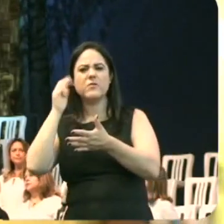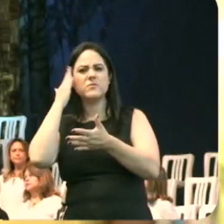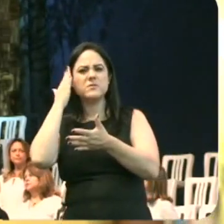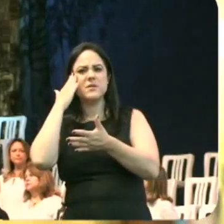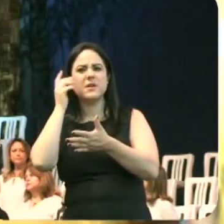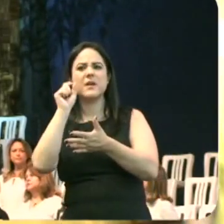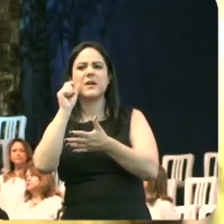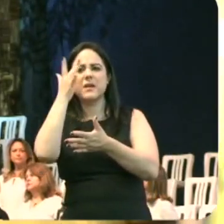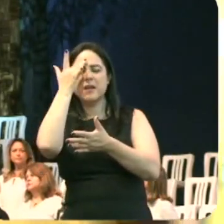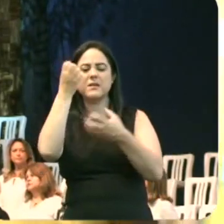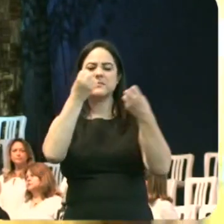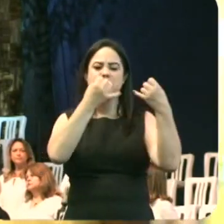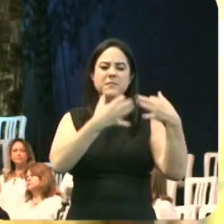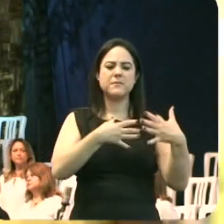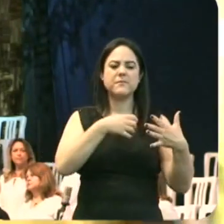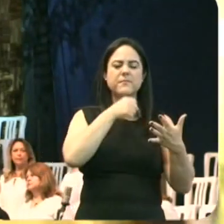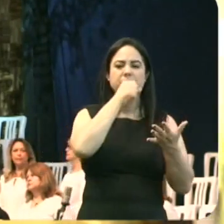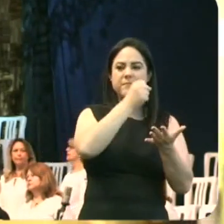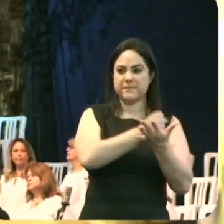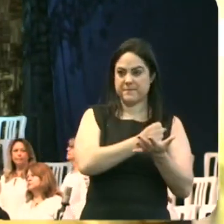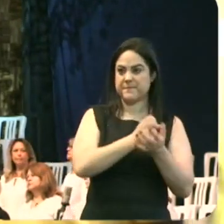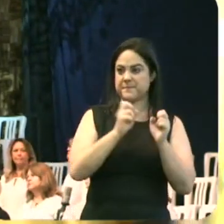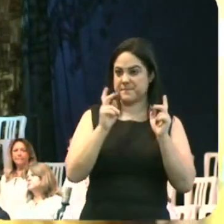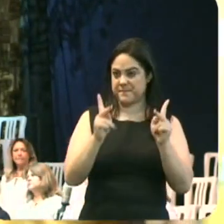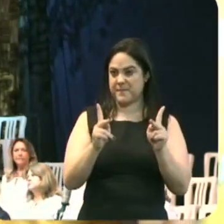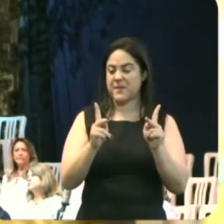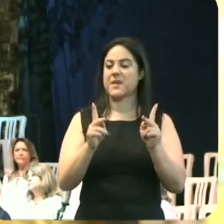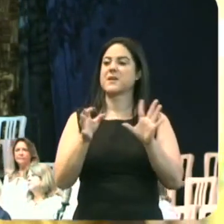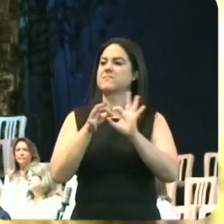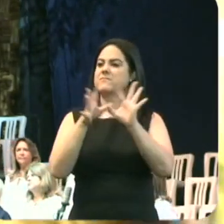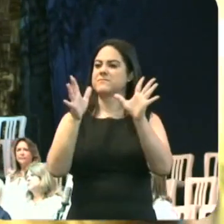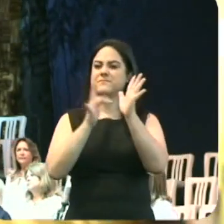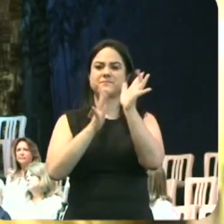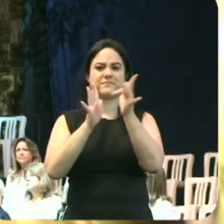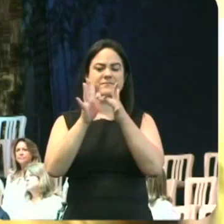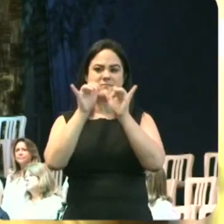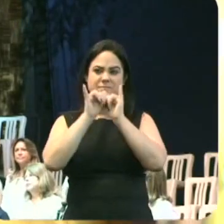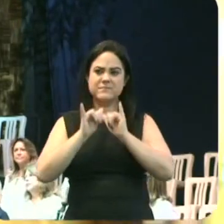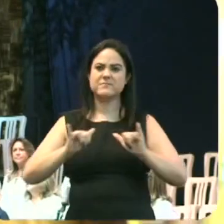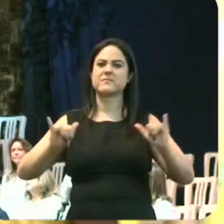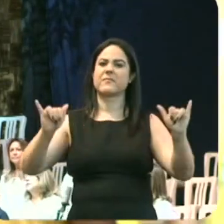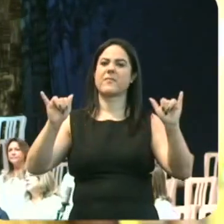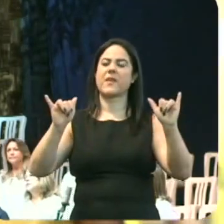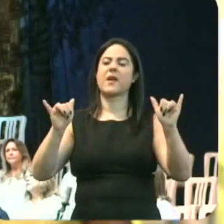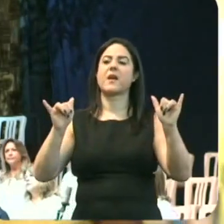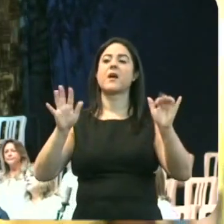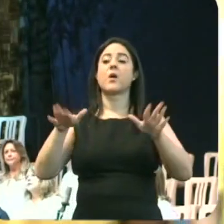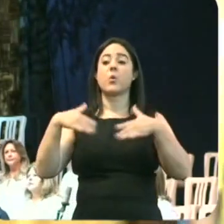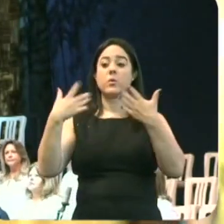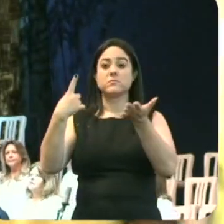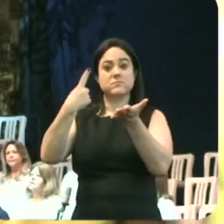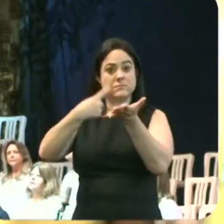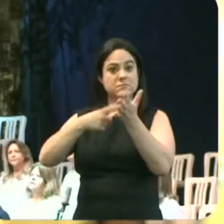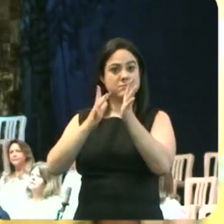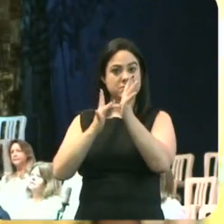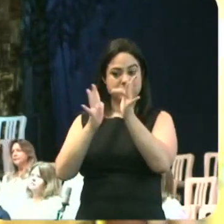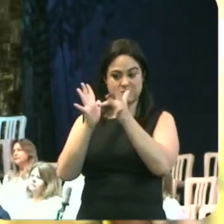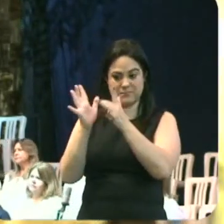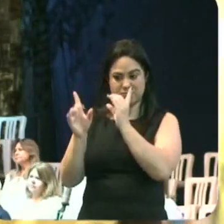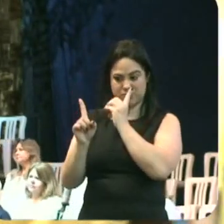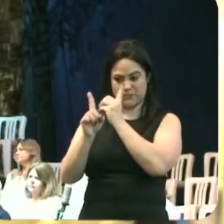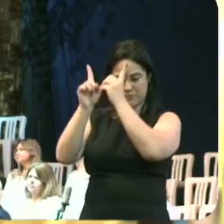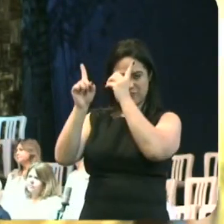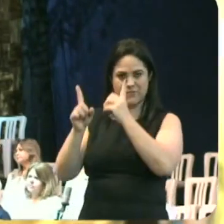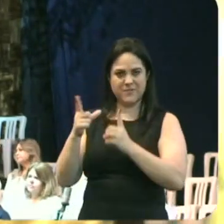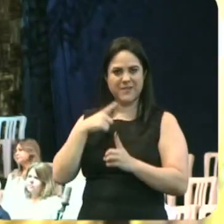está explicado no Novo Testamento, tá? E deixa Jesus falar com você. Quando você marcar um encontro com Jesus, você está levando